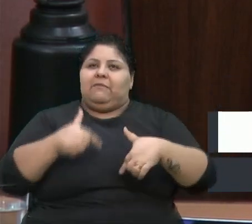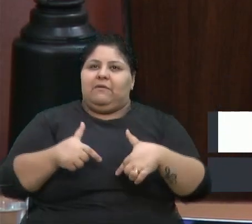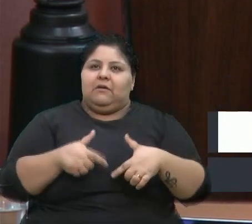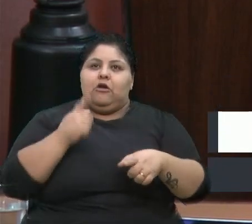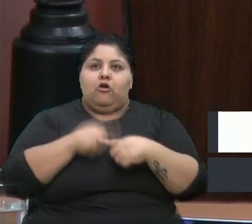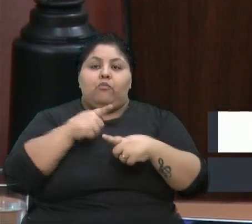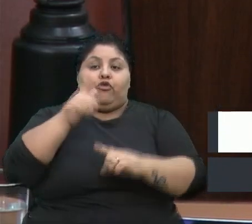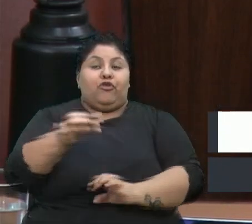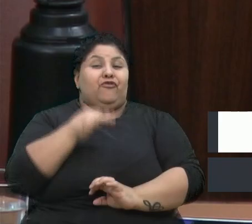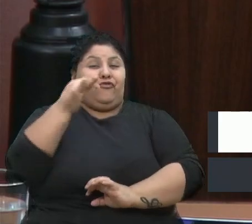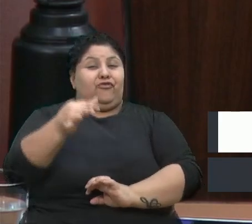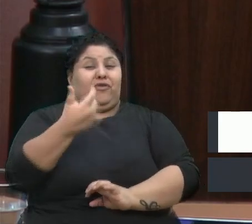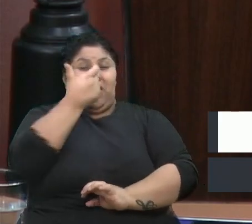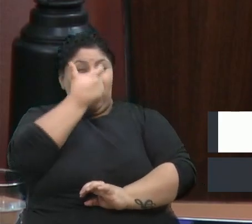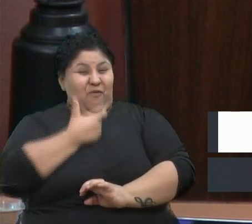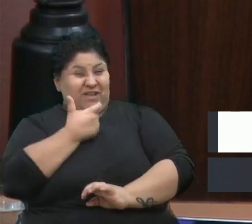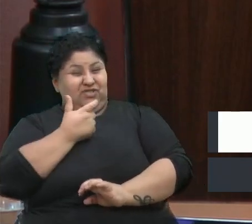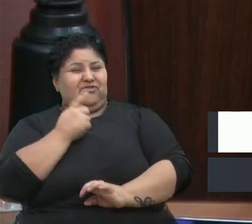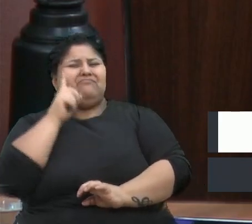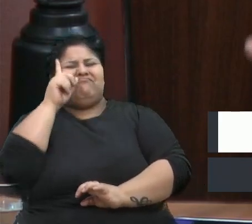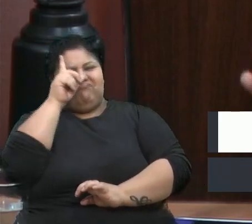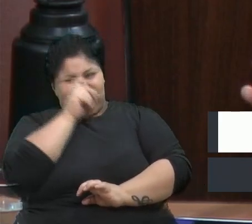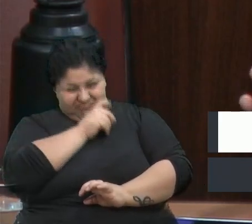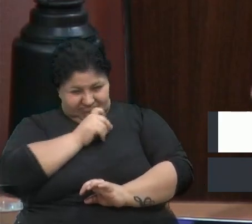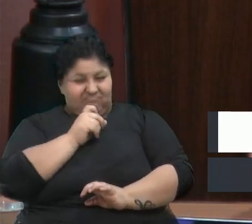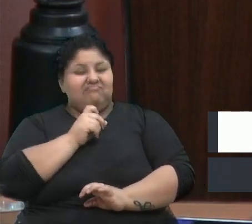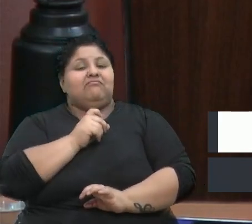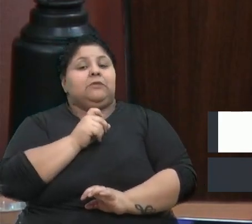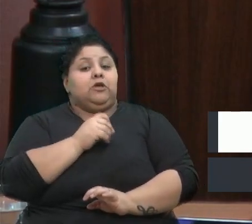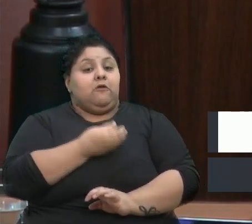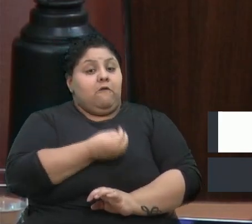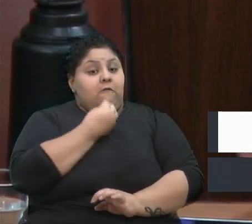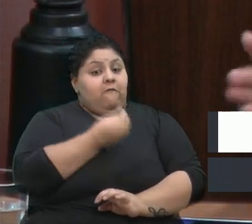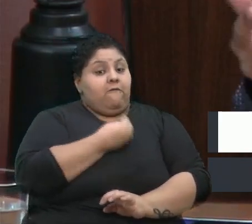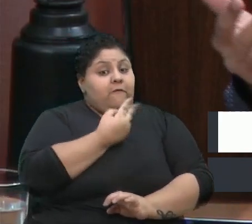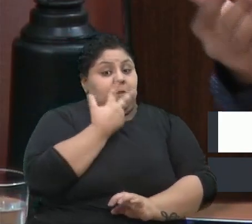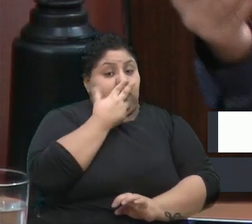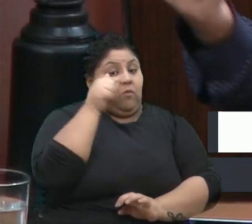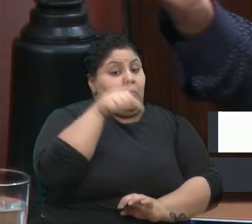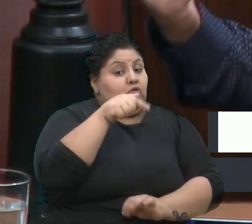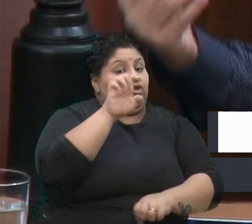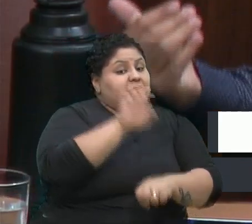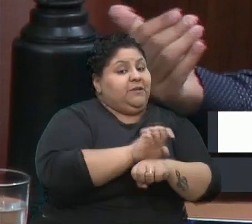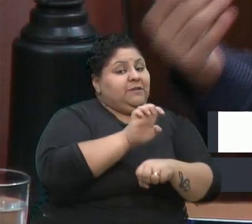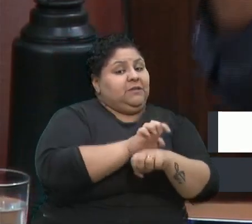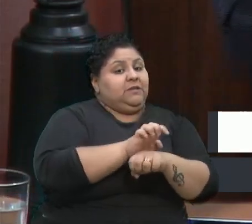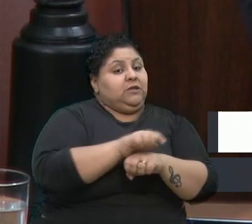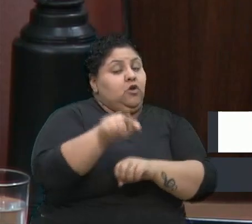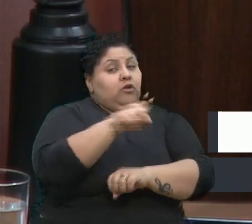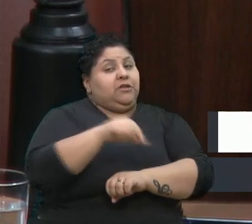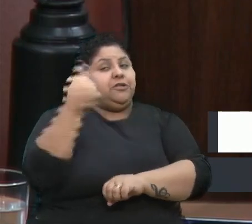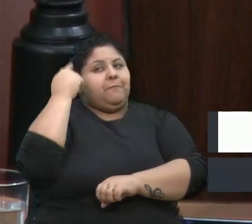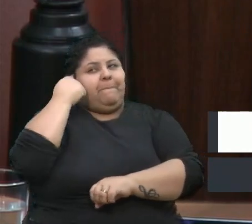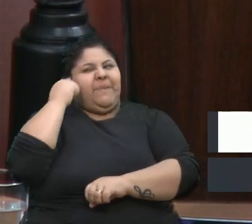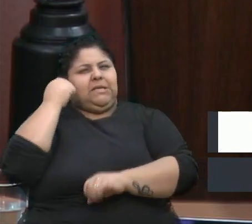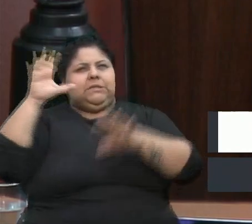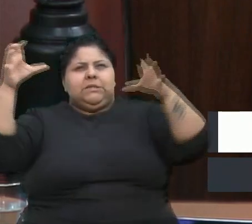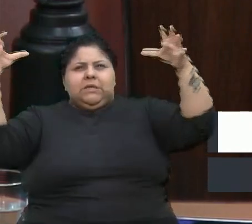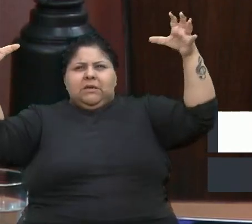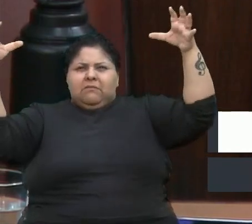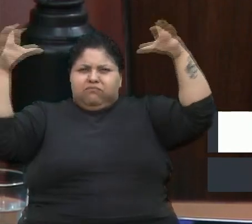parece que será muito difícil, né? Vídeo que a gente está vivendo no estado. Quando a gente pensa nessas chuvas, lhe